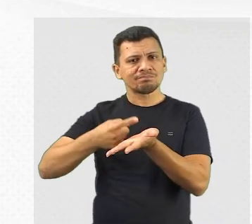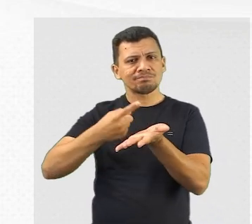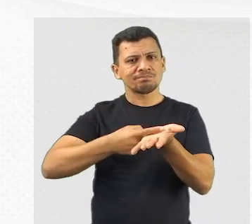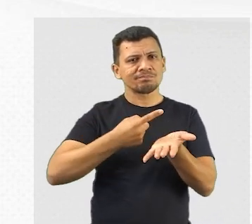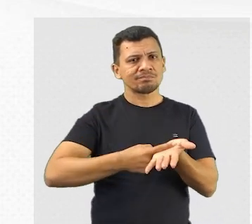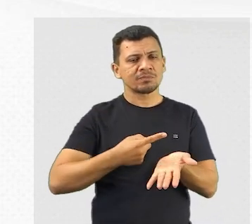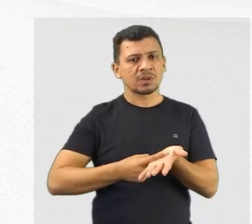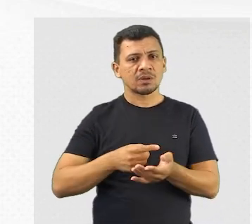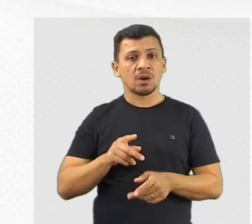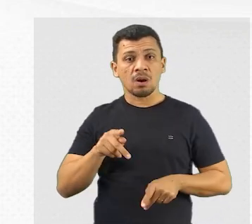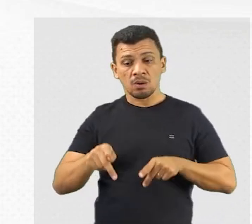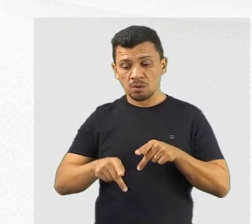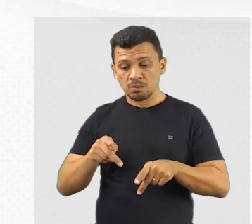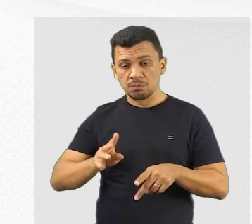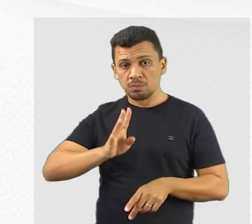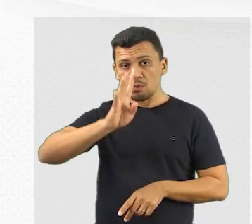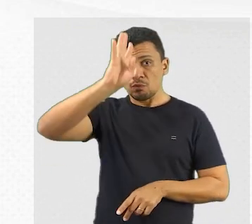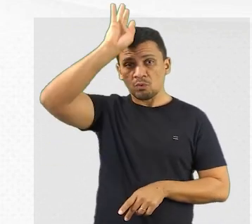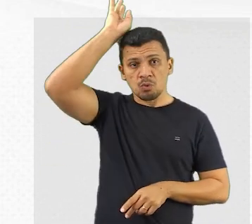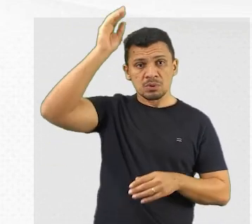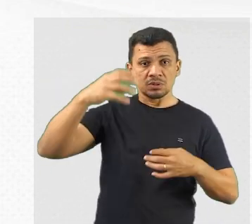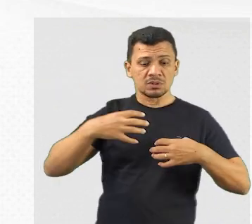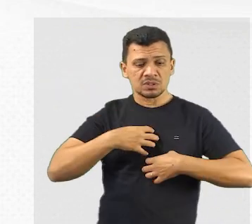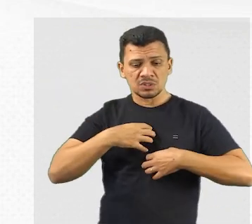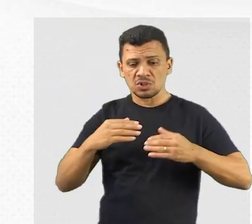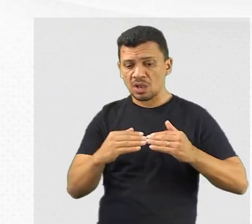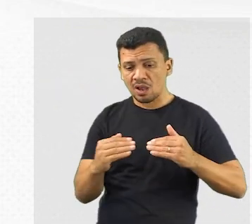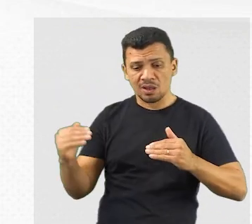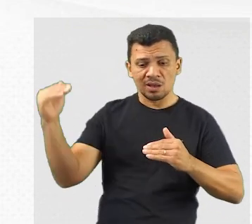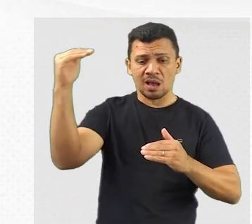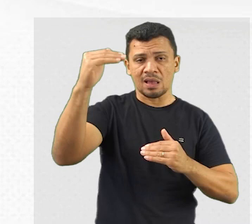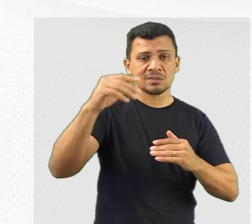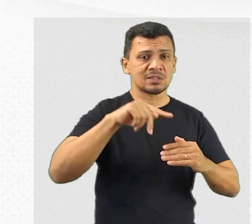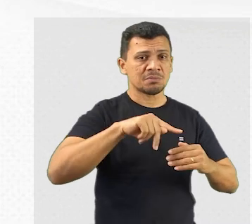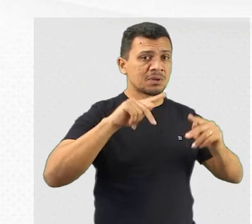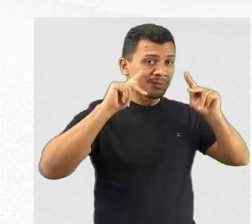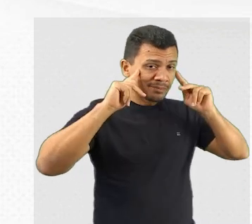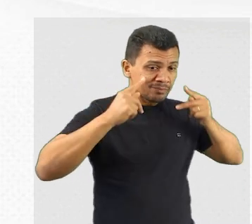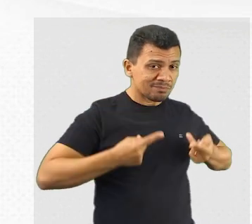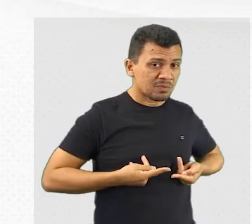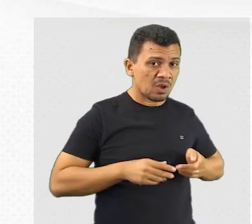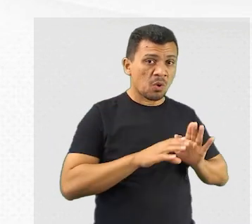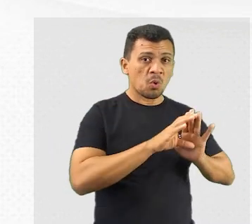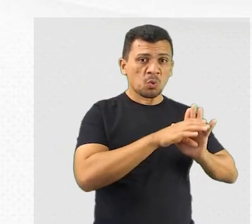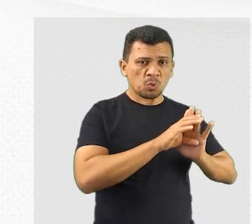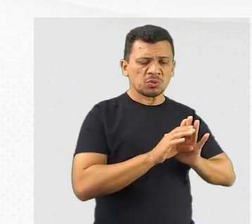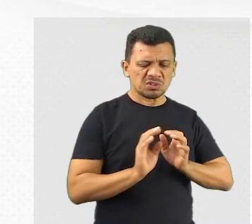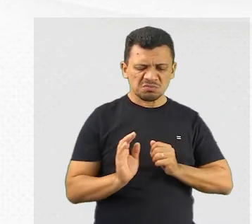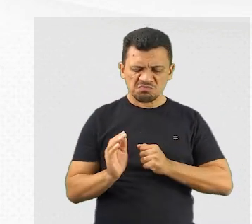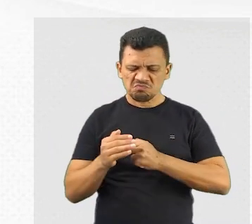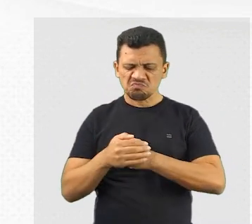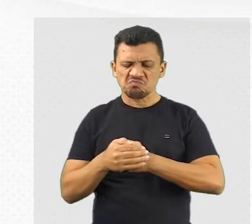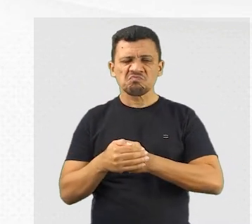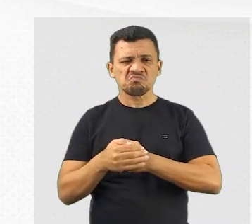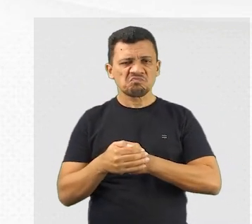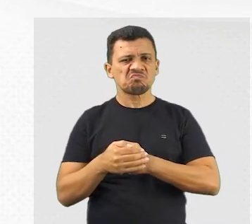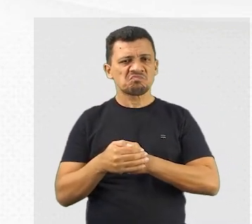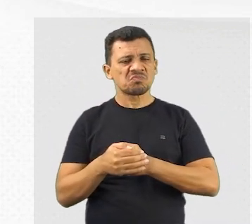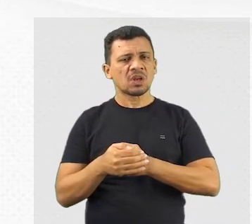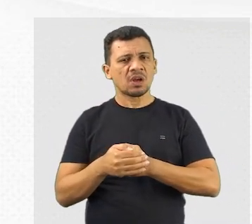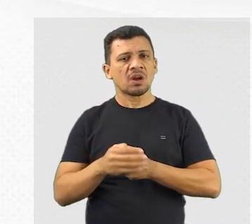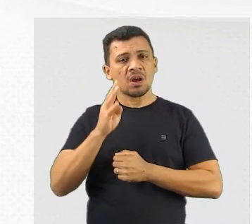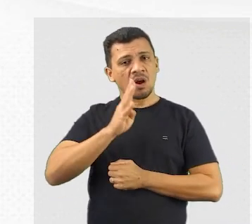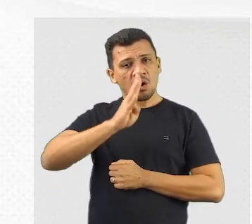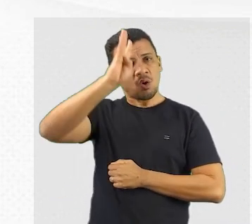romanos se consideravam tão acima da humanidade naquele período que o conceito é muito egocêntrico. Eles pegaram, a gente fala, por exemplo, da